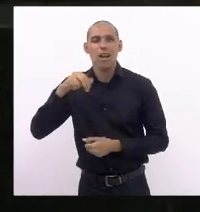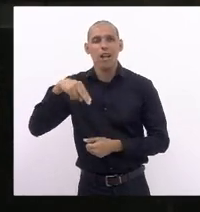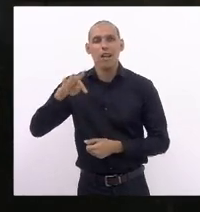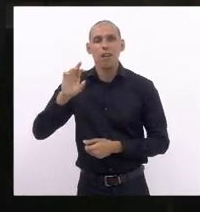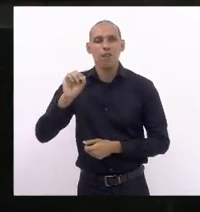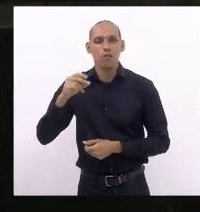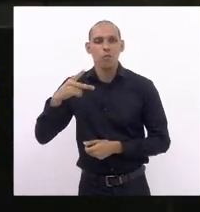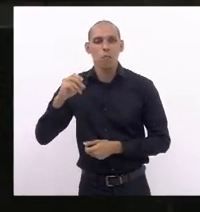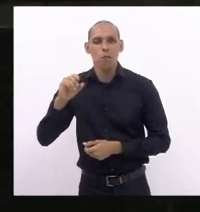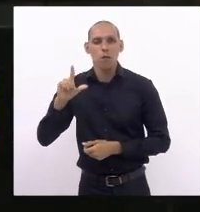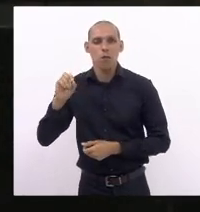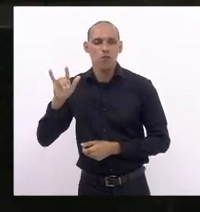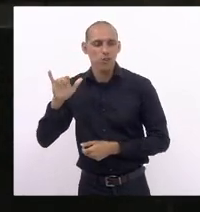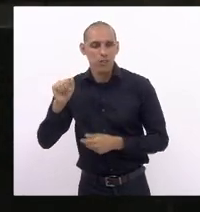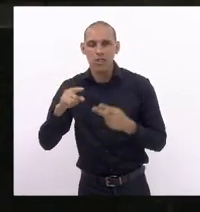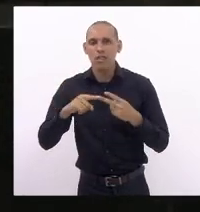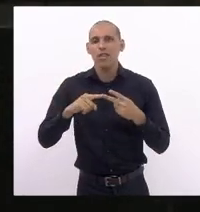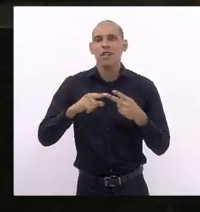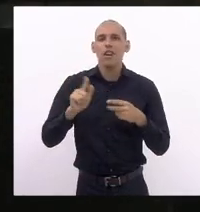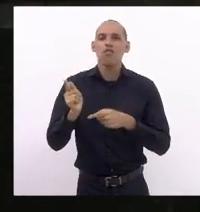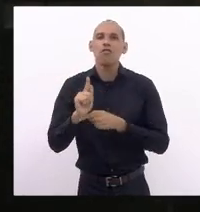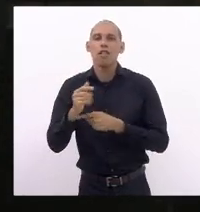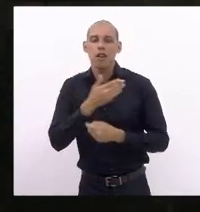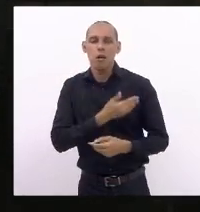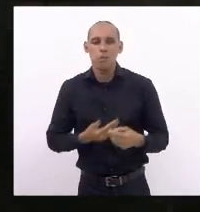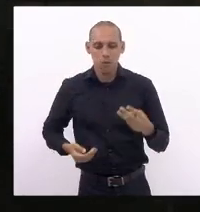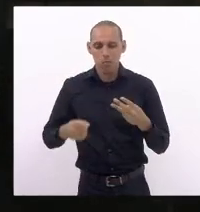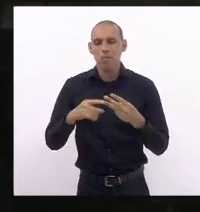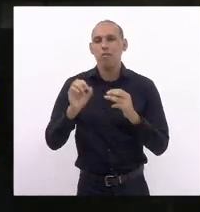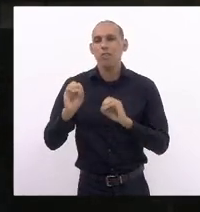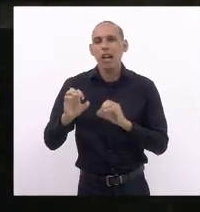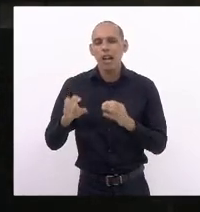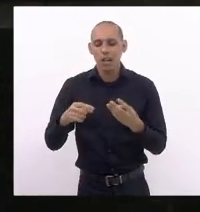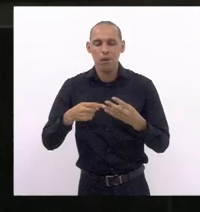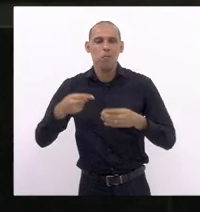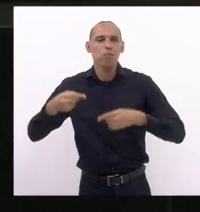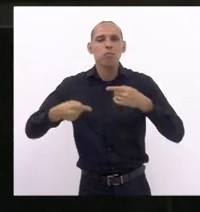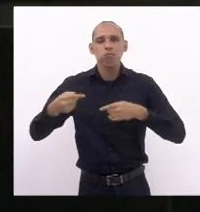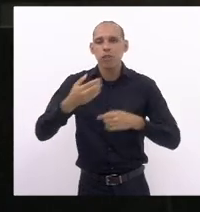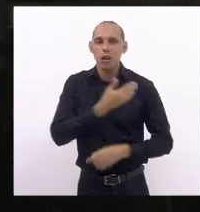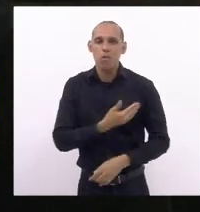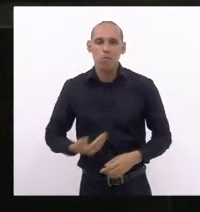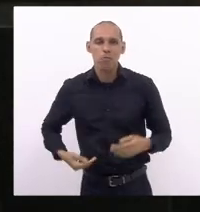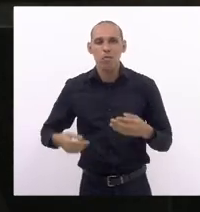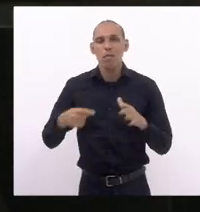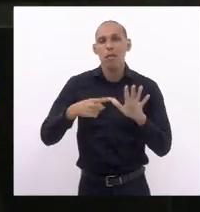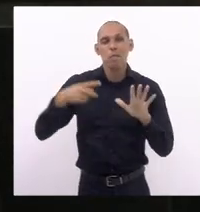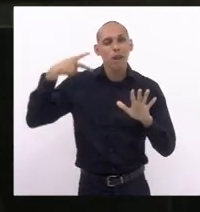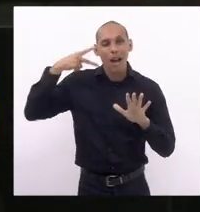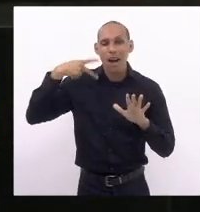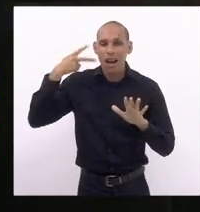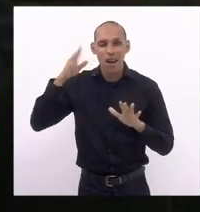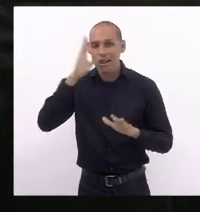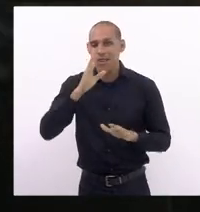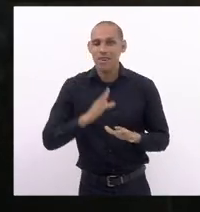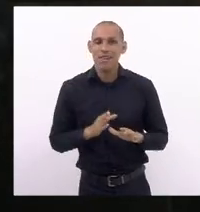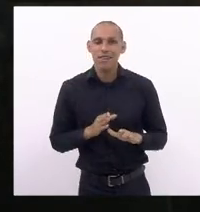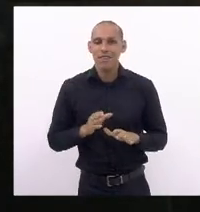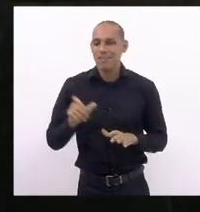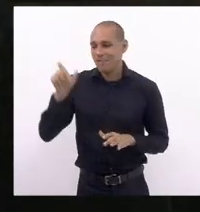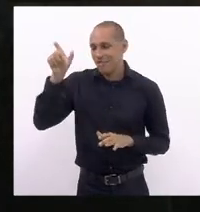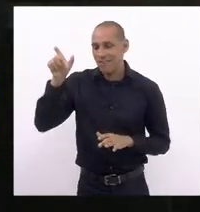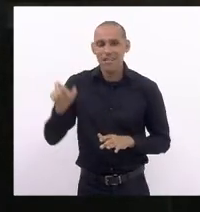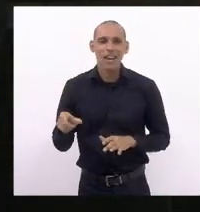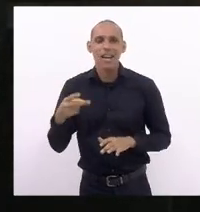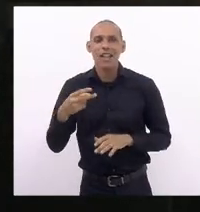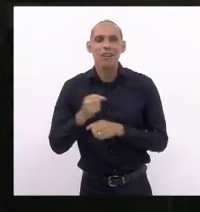à gestão pública, à educação, enfim, à política pública de modo geral, ao parlamento brasileiro. Então, 25 anos